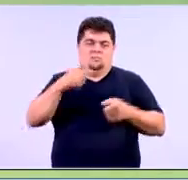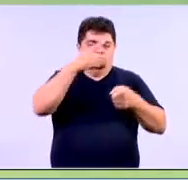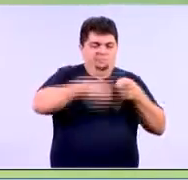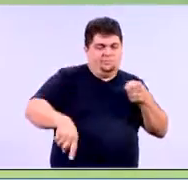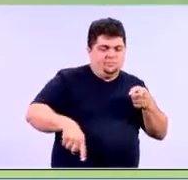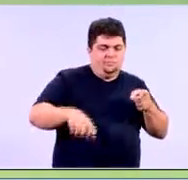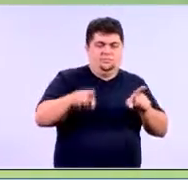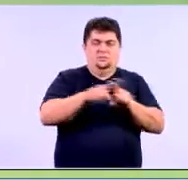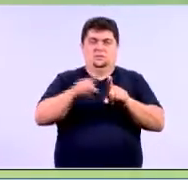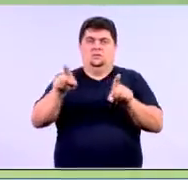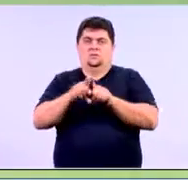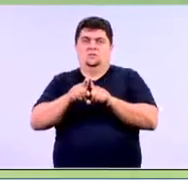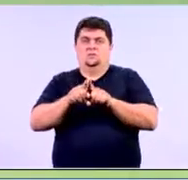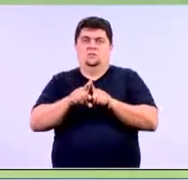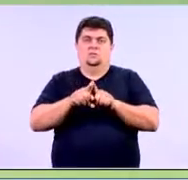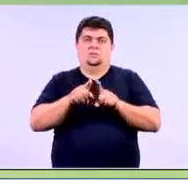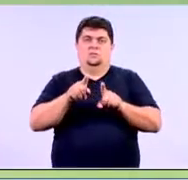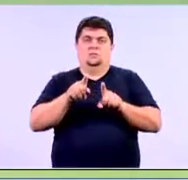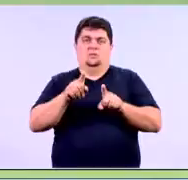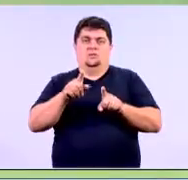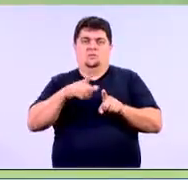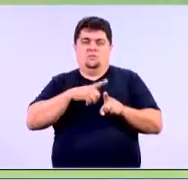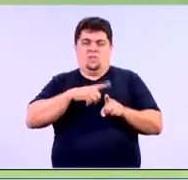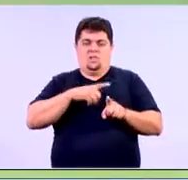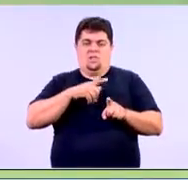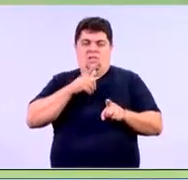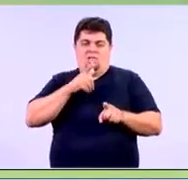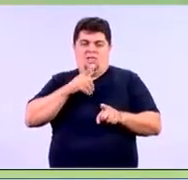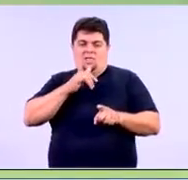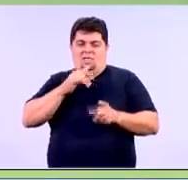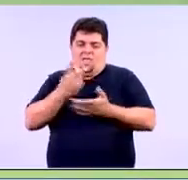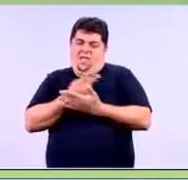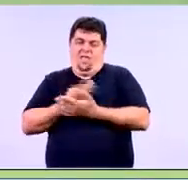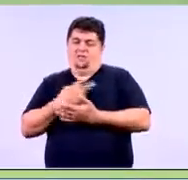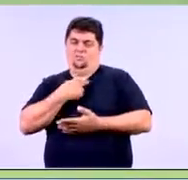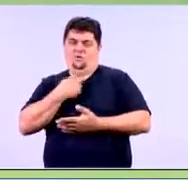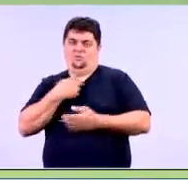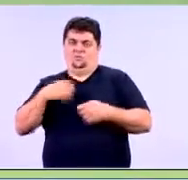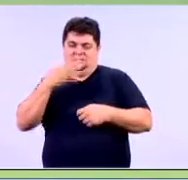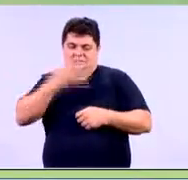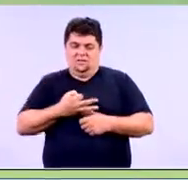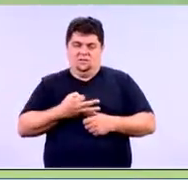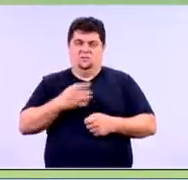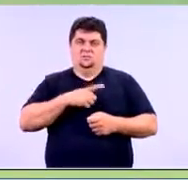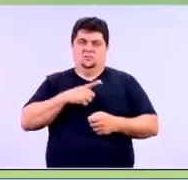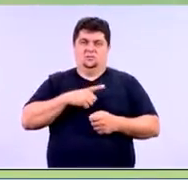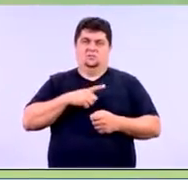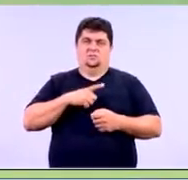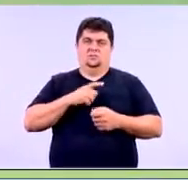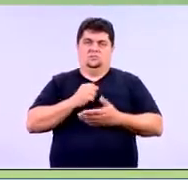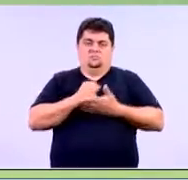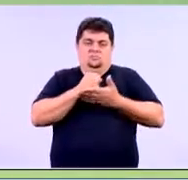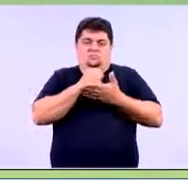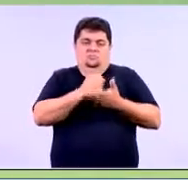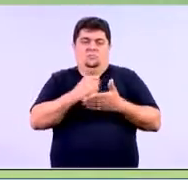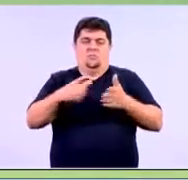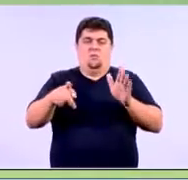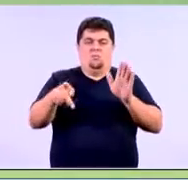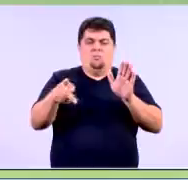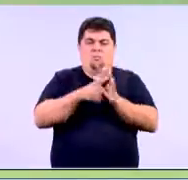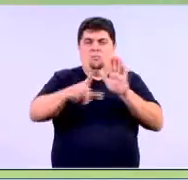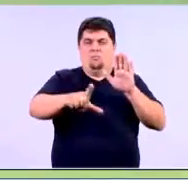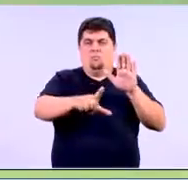de ato ilícito, instruída instituída, em lei e